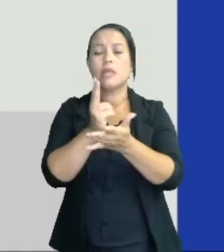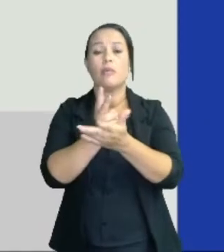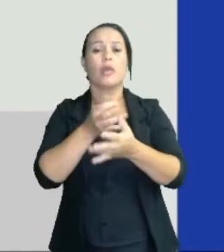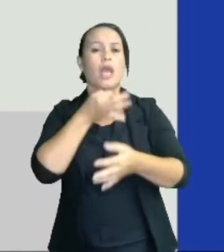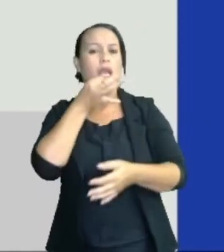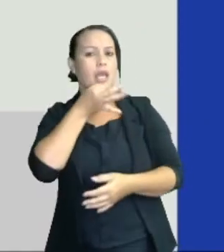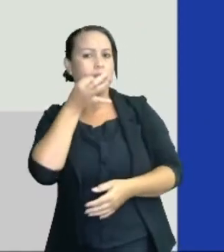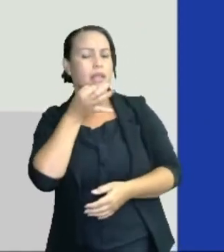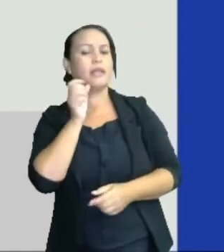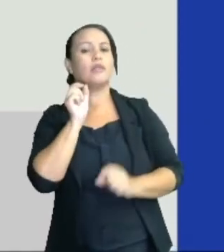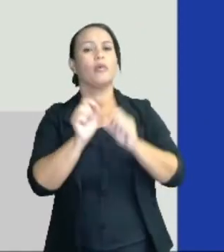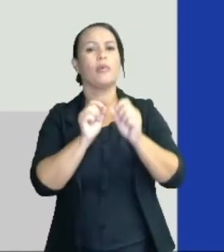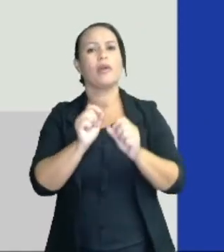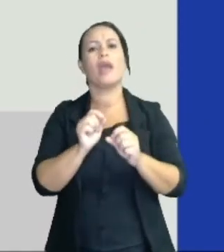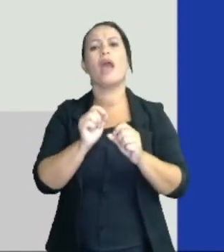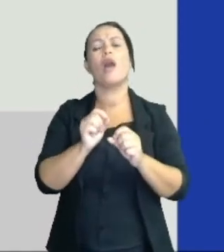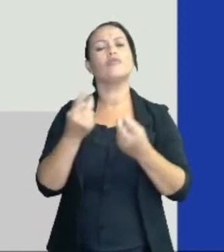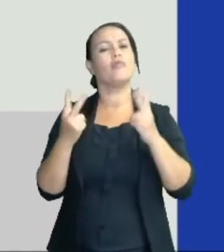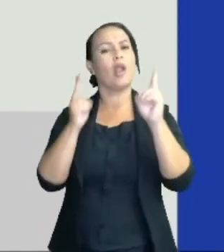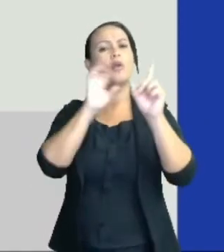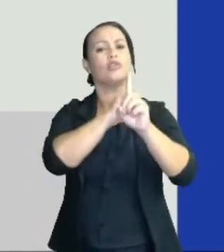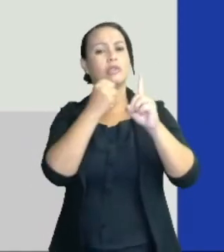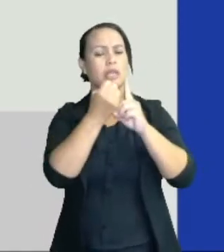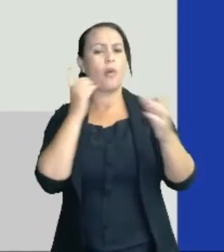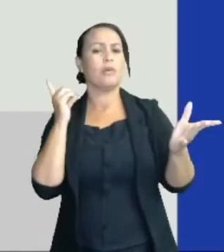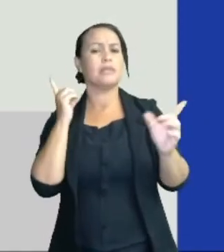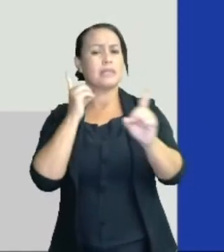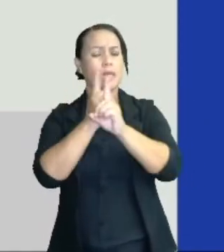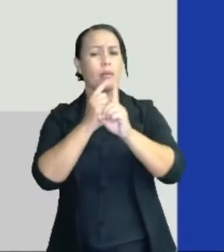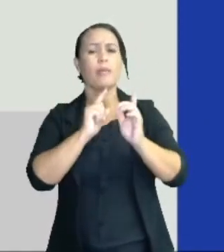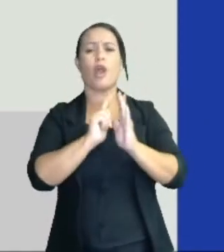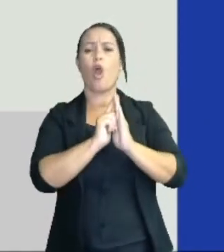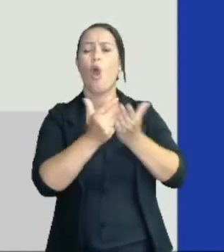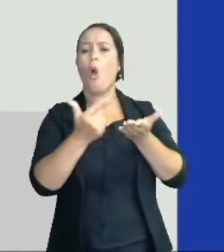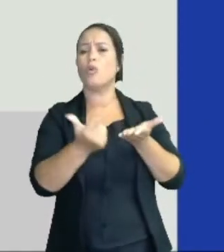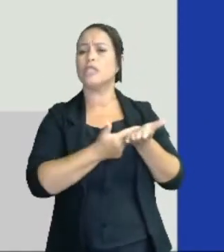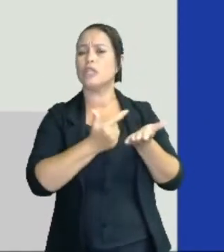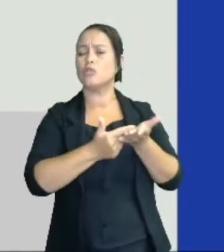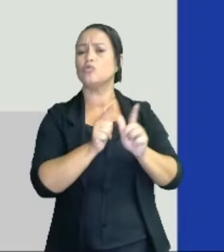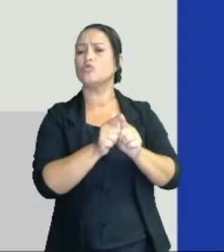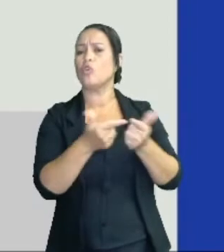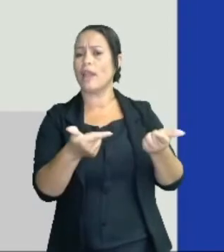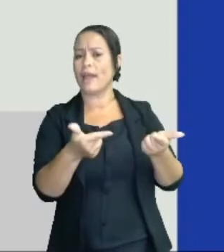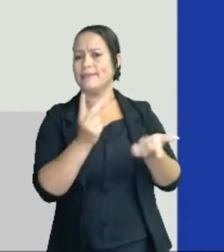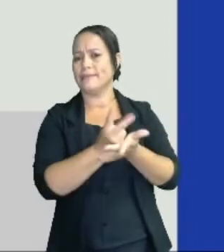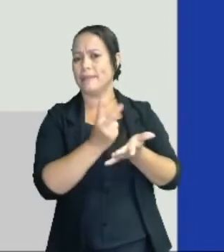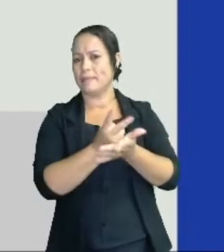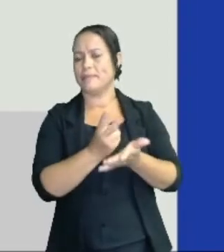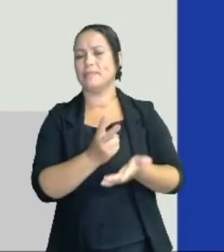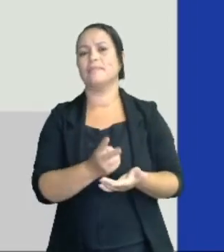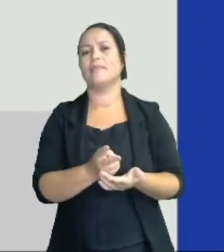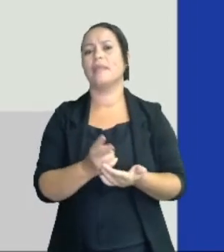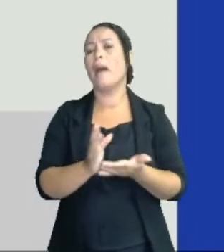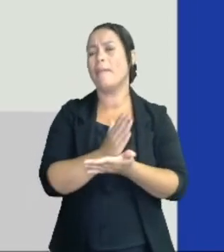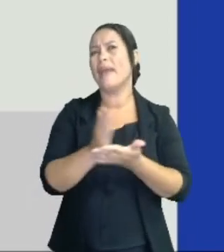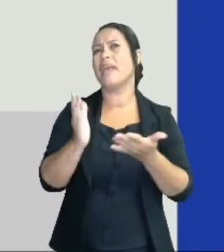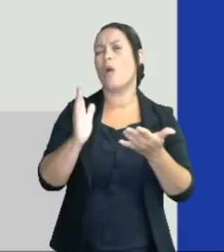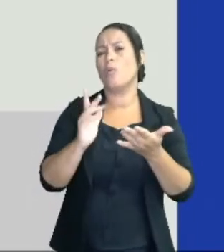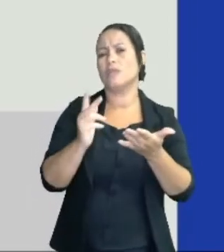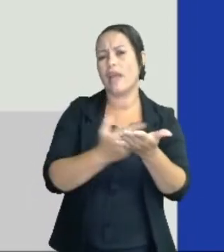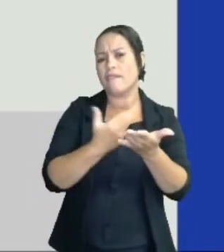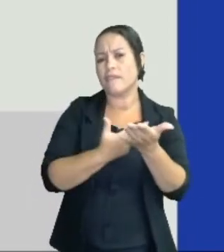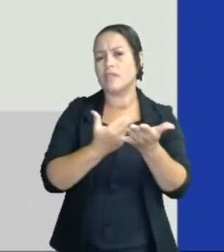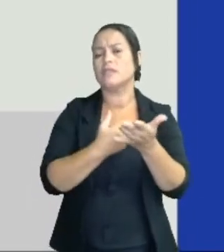famosas tirinhas. A gente encontra muito isso nos jornais. A gente vai sempre encontrar tirinhas em jornais. Em revista também a